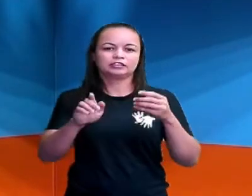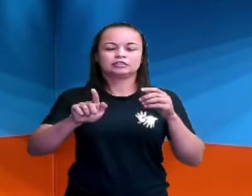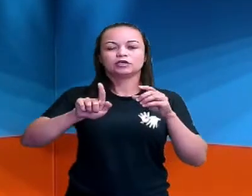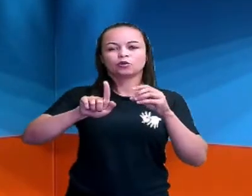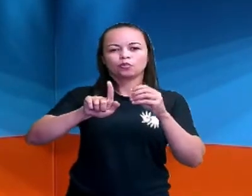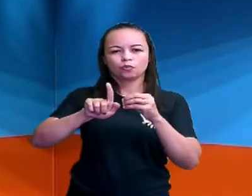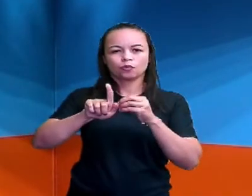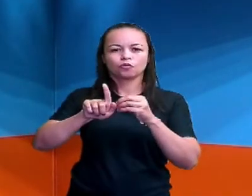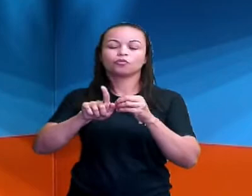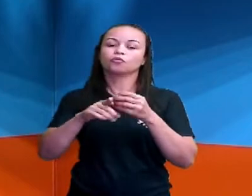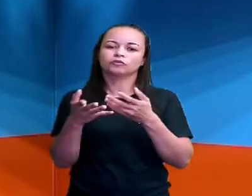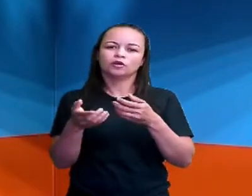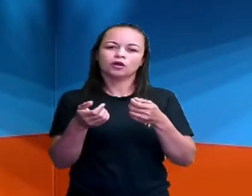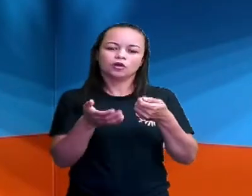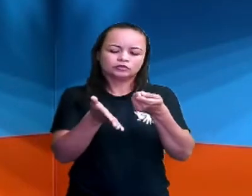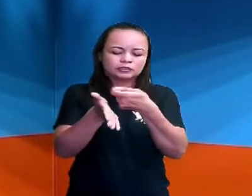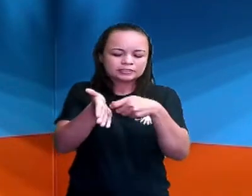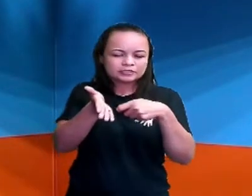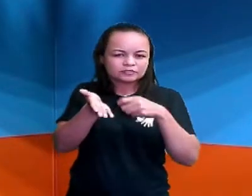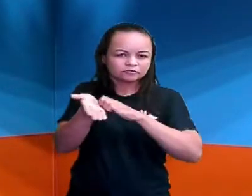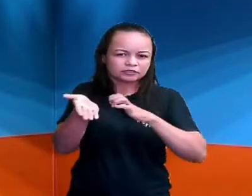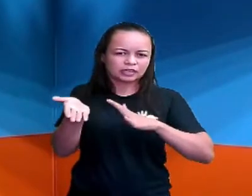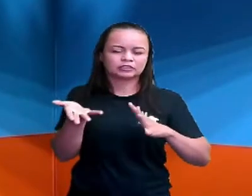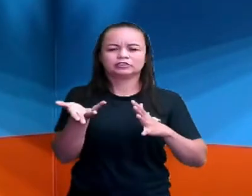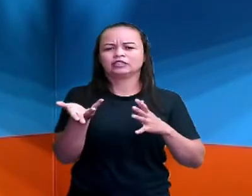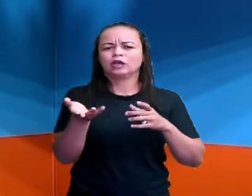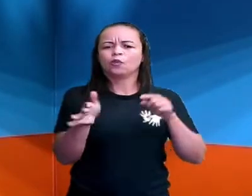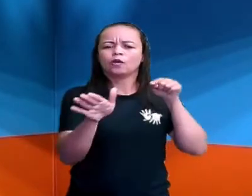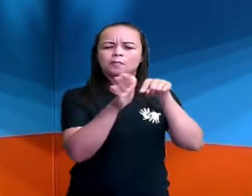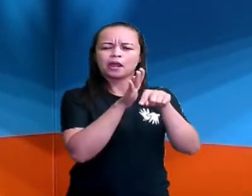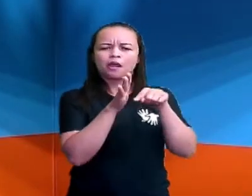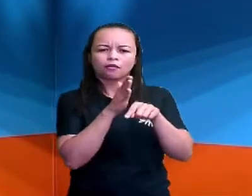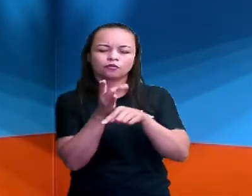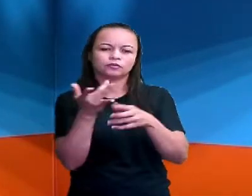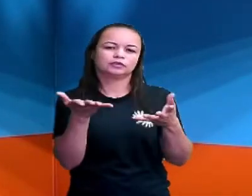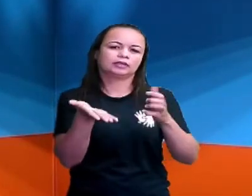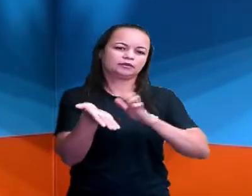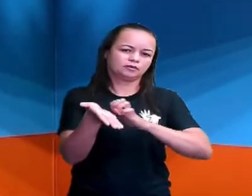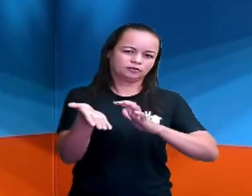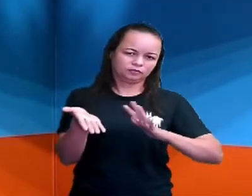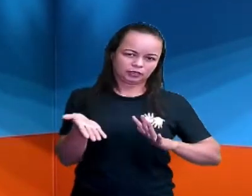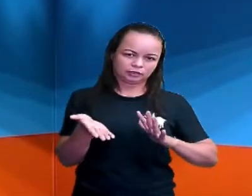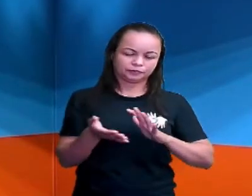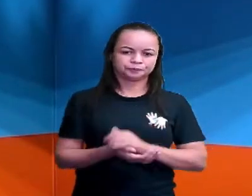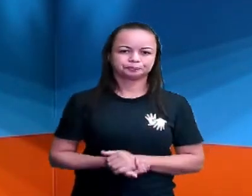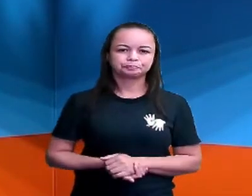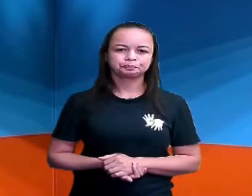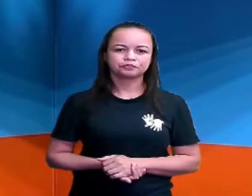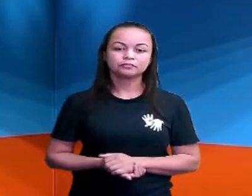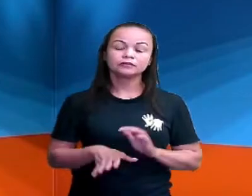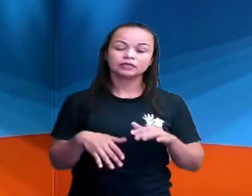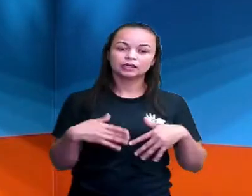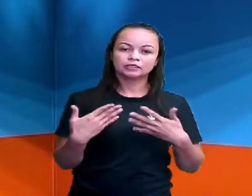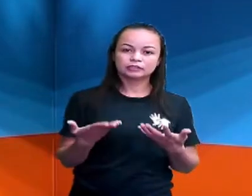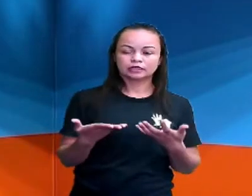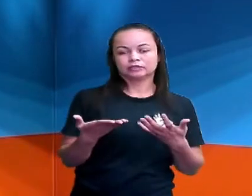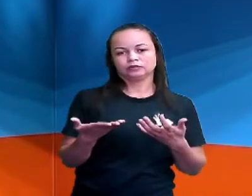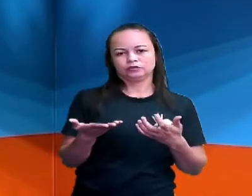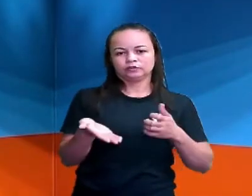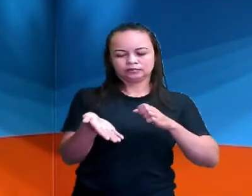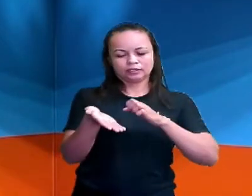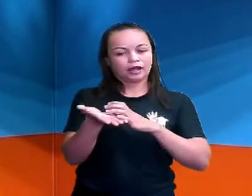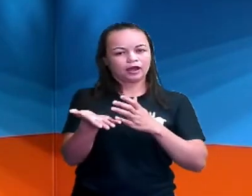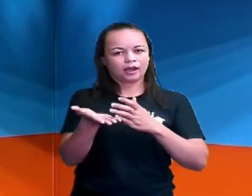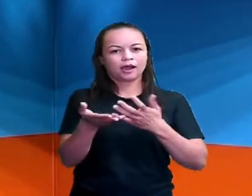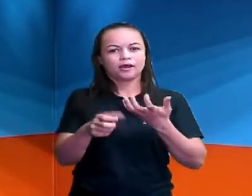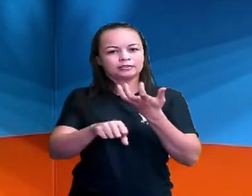vocês vão responder pelo celular mesmo, com algumas perguntas das nossas atividades. Tanto da disciplina de História, que